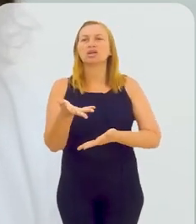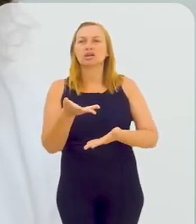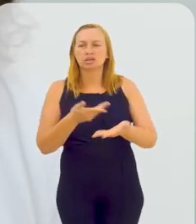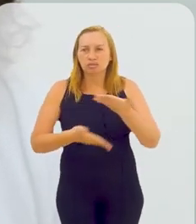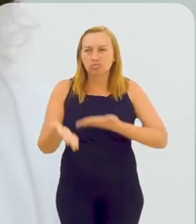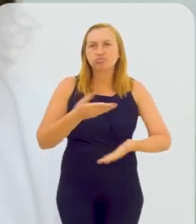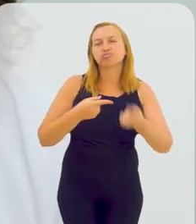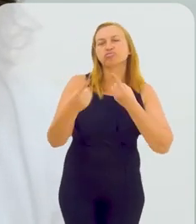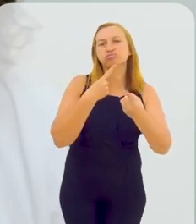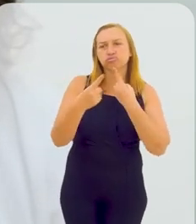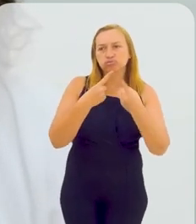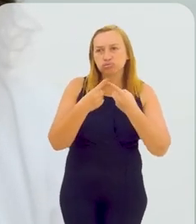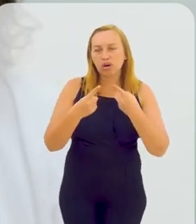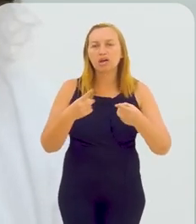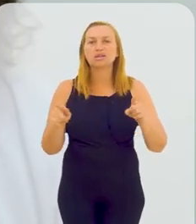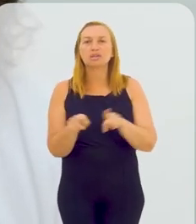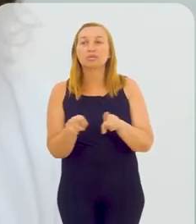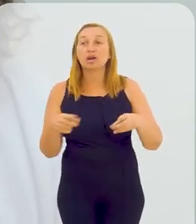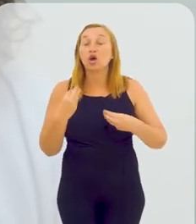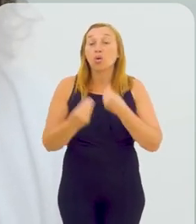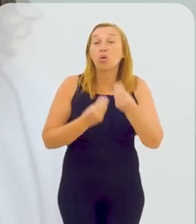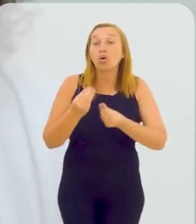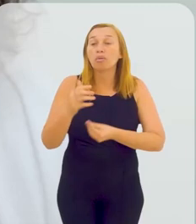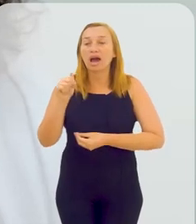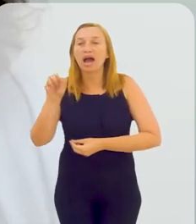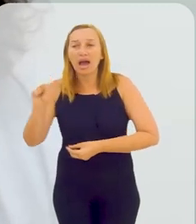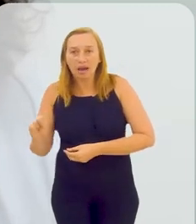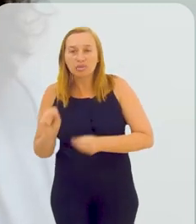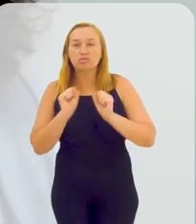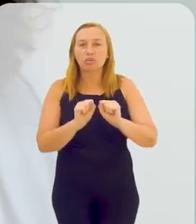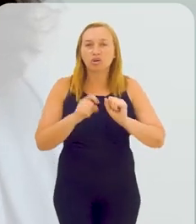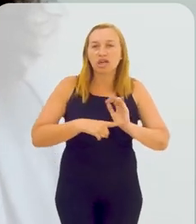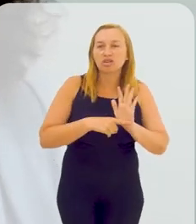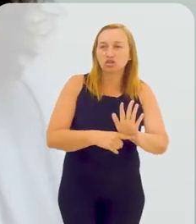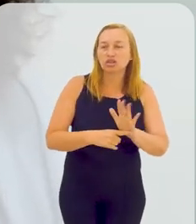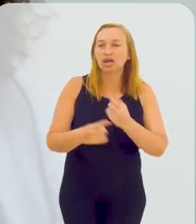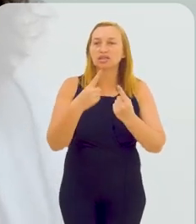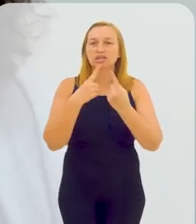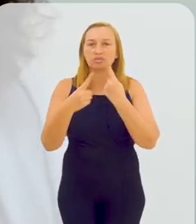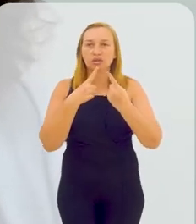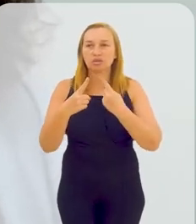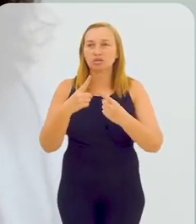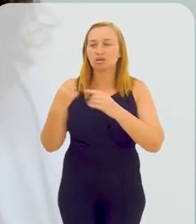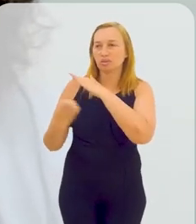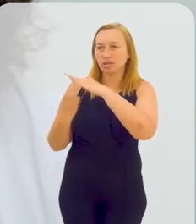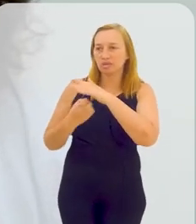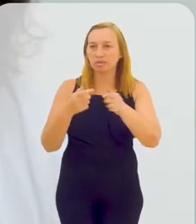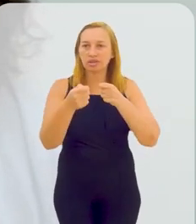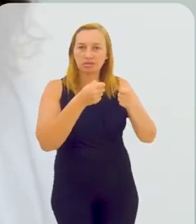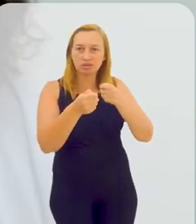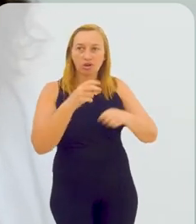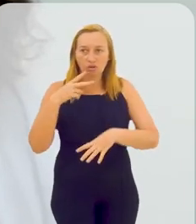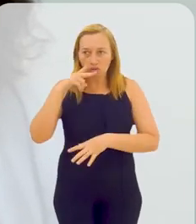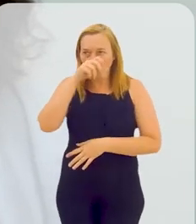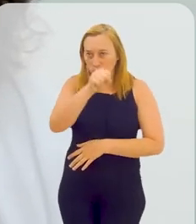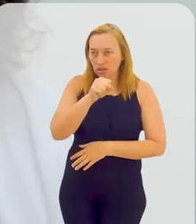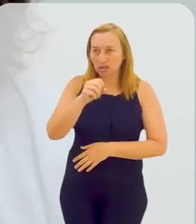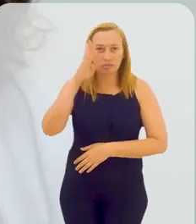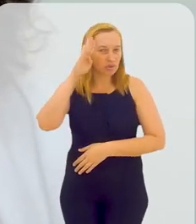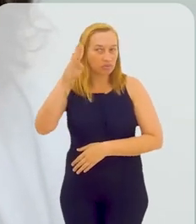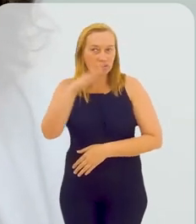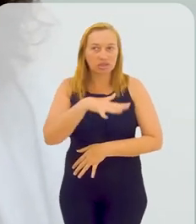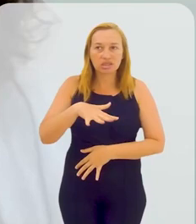dos debates das câmaras setoriais. Como que a ABS pode contribuir nesse debate sobre as agências reguladoras e o